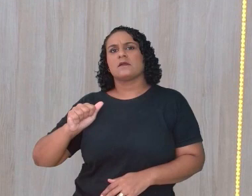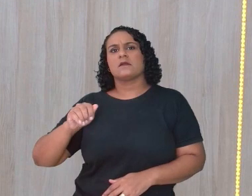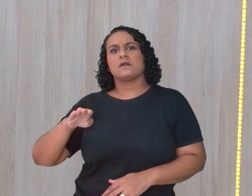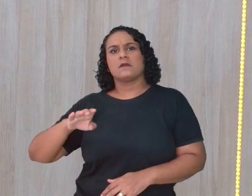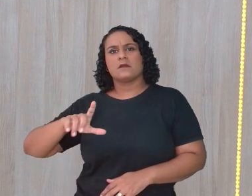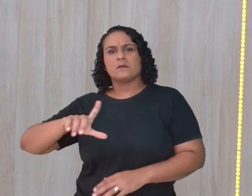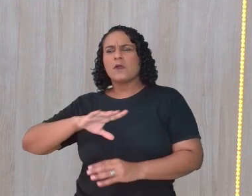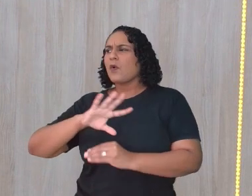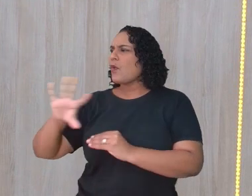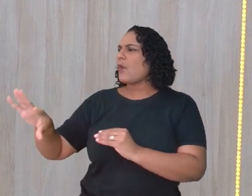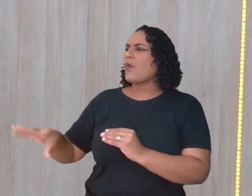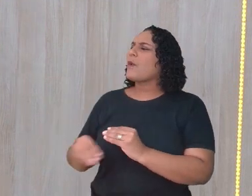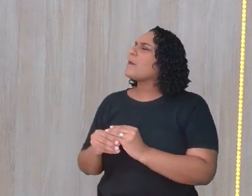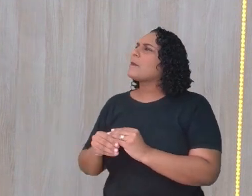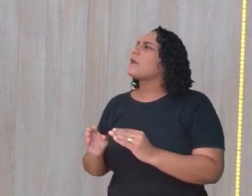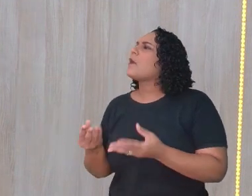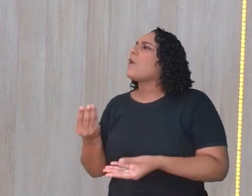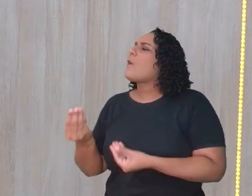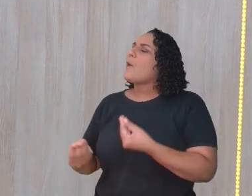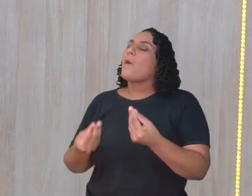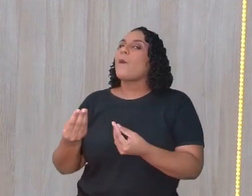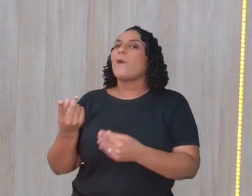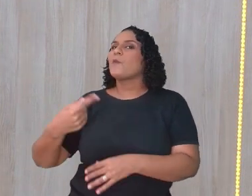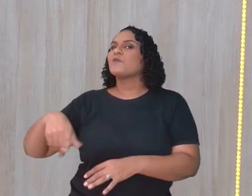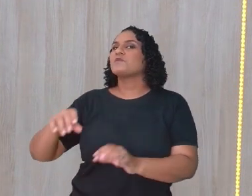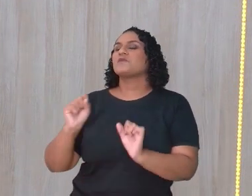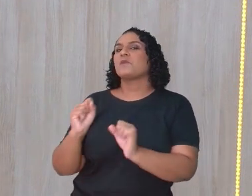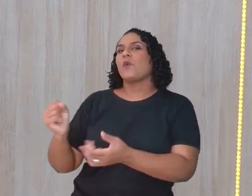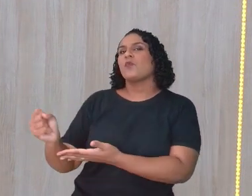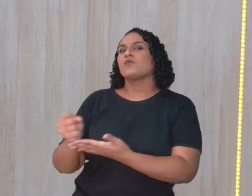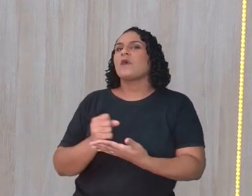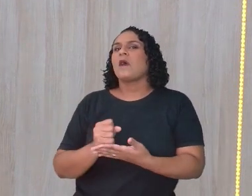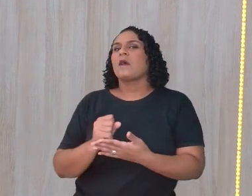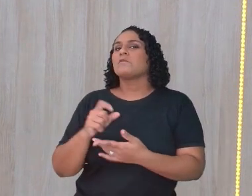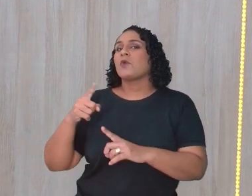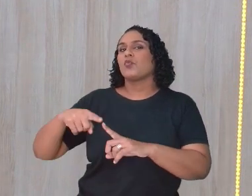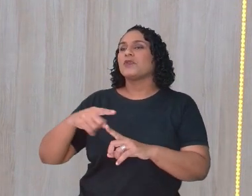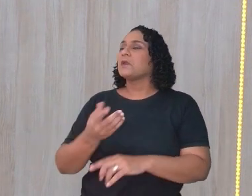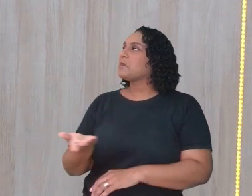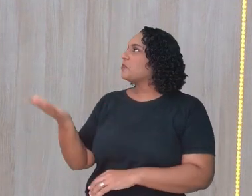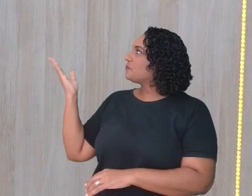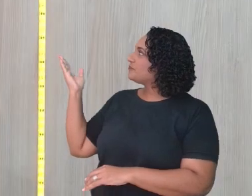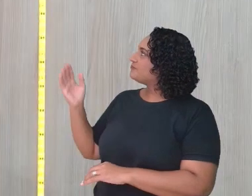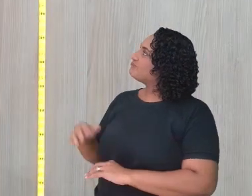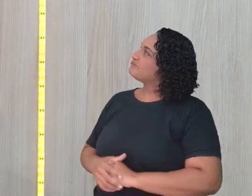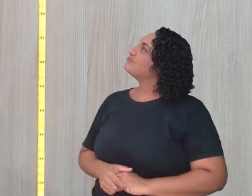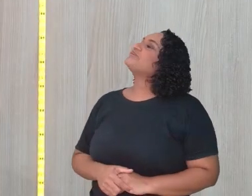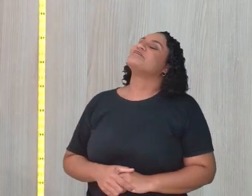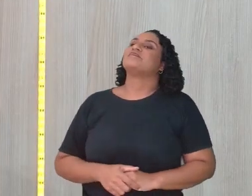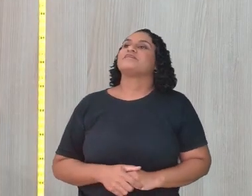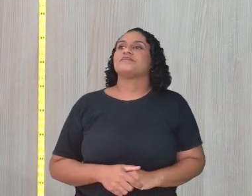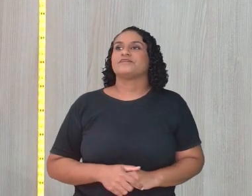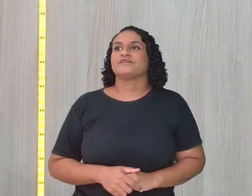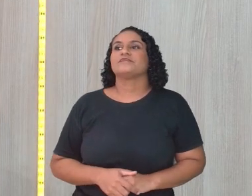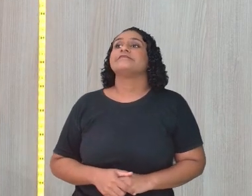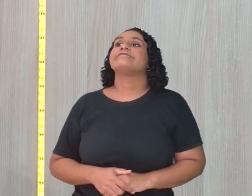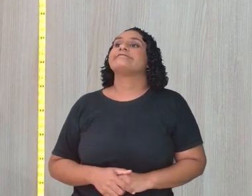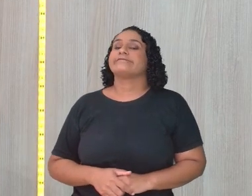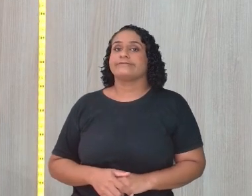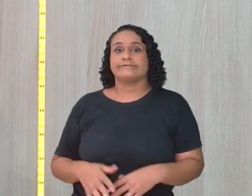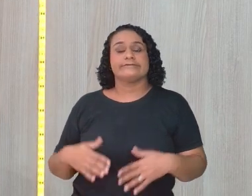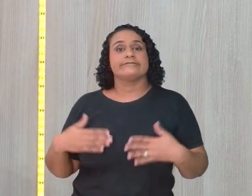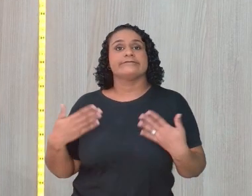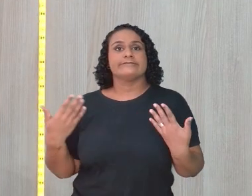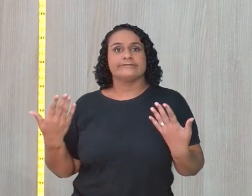pode nos dar sobre esse tipo de reprodução assexuada? Pois é, professora Cláudia, a gente vem aí